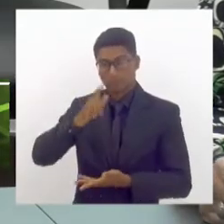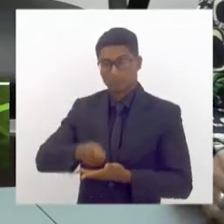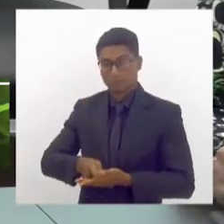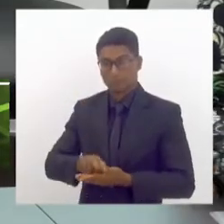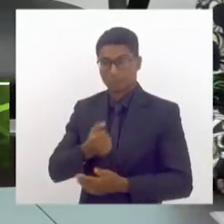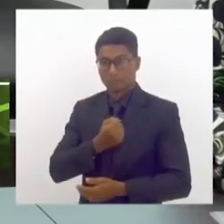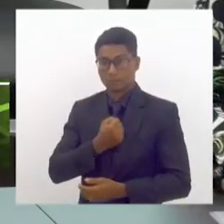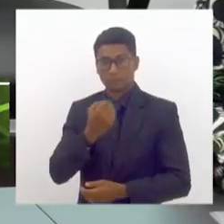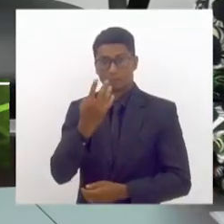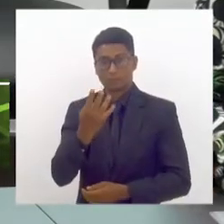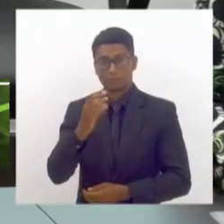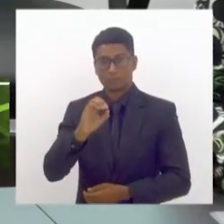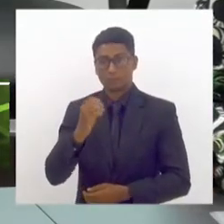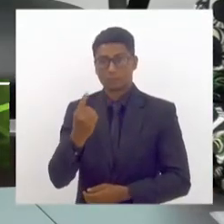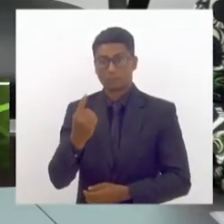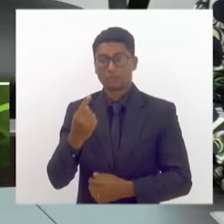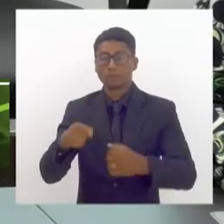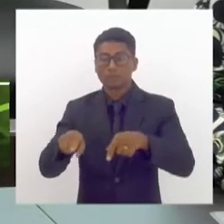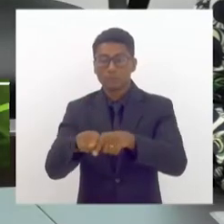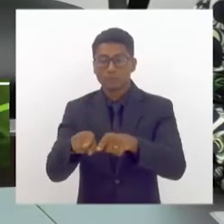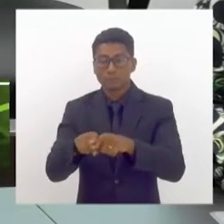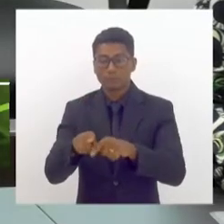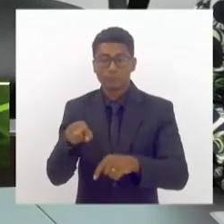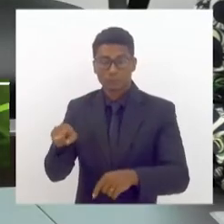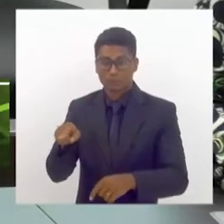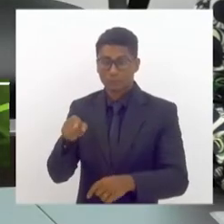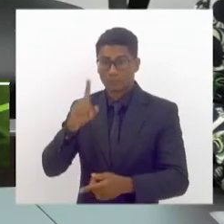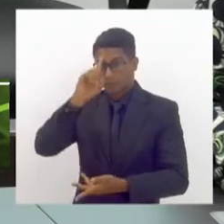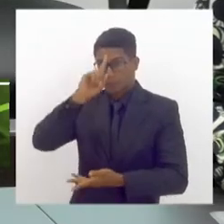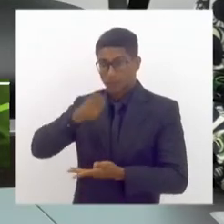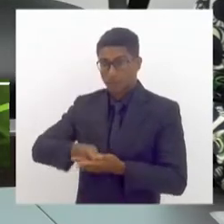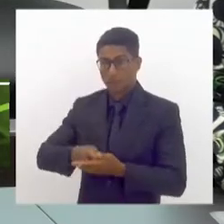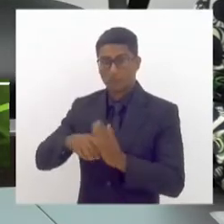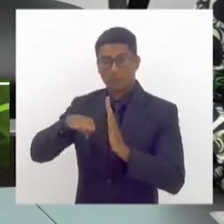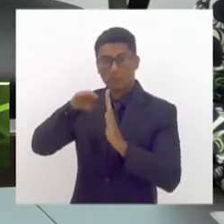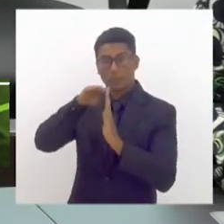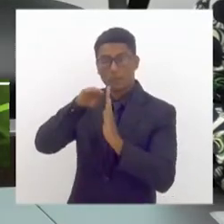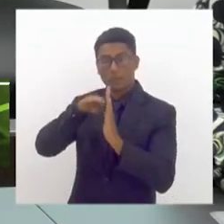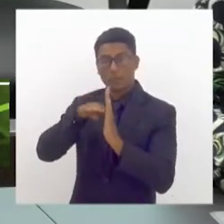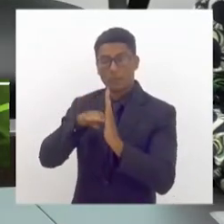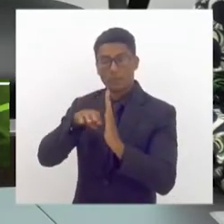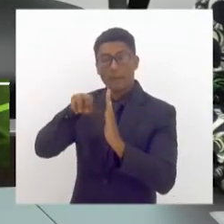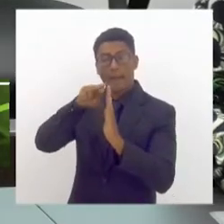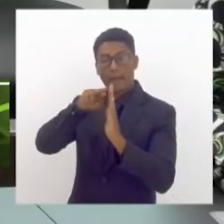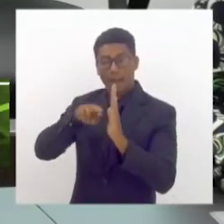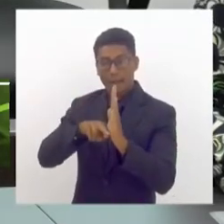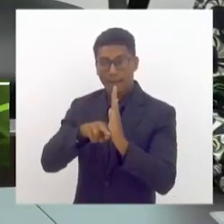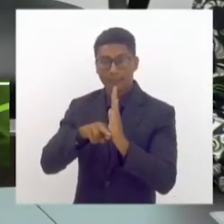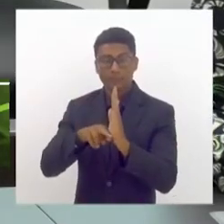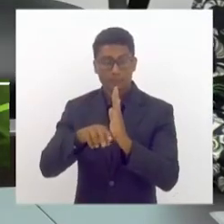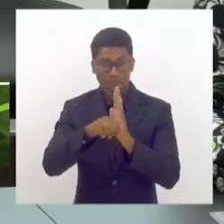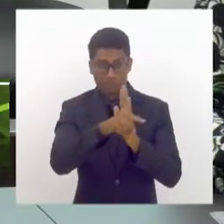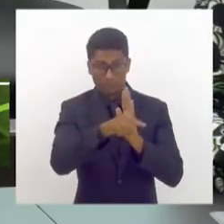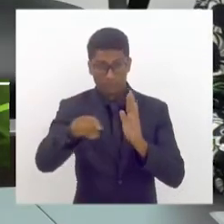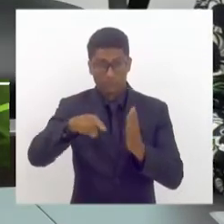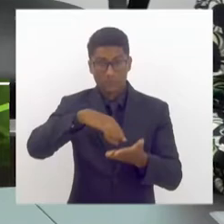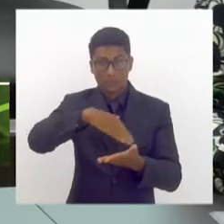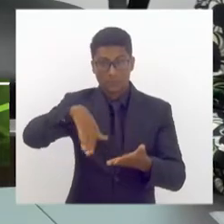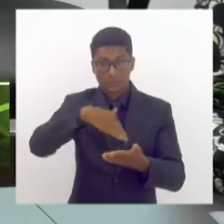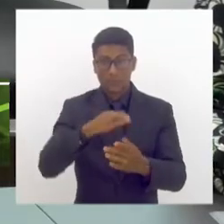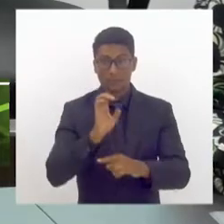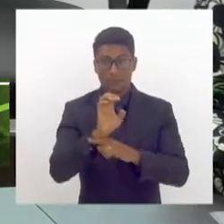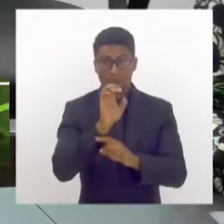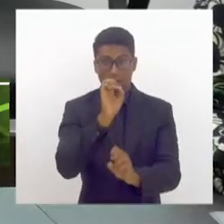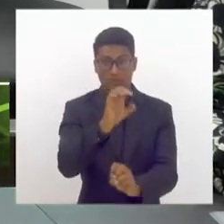também esse mesmo parecer regulamenta a questão, determina que a Secretaria de Estado de Educação atue